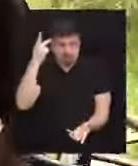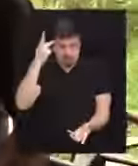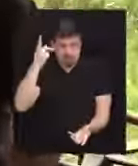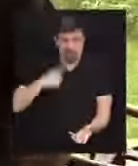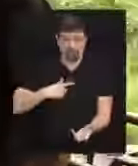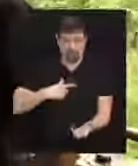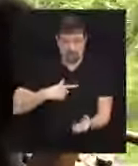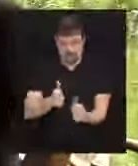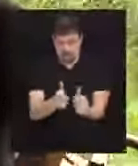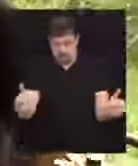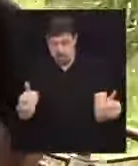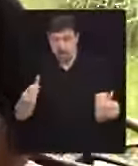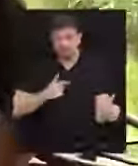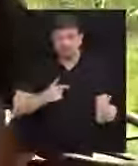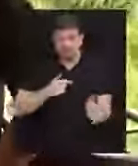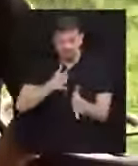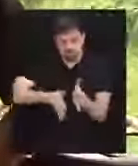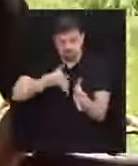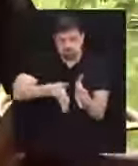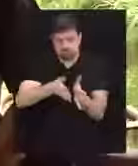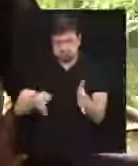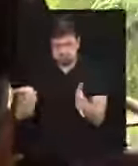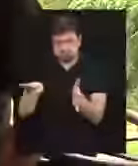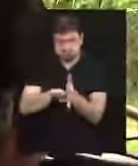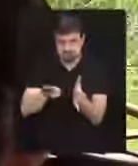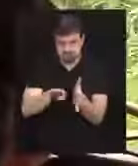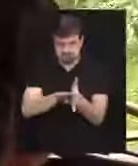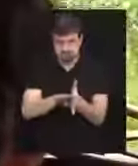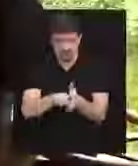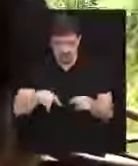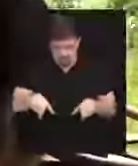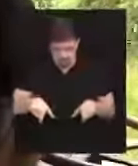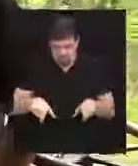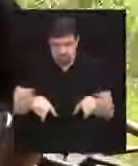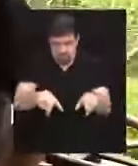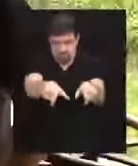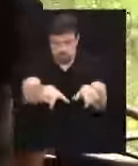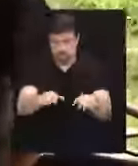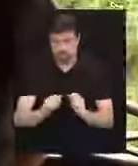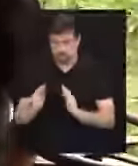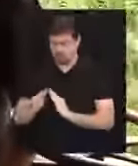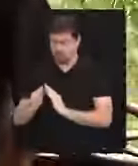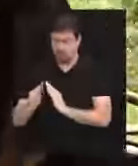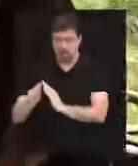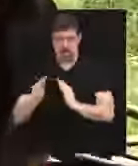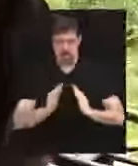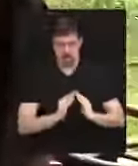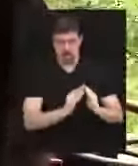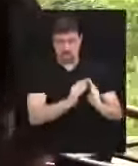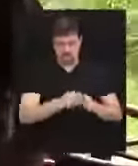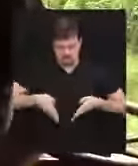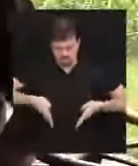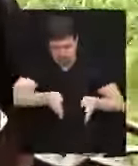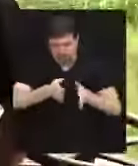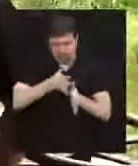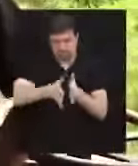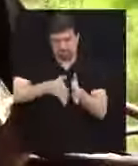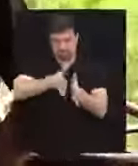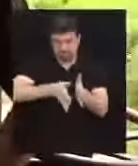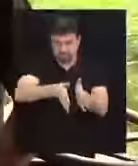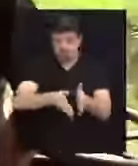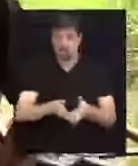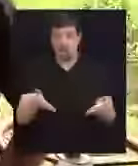paulista nasceram com a chegada do trem e da importância da ferrovia, né? E isso